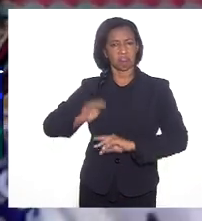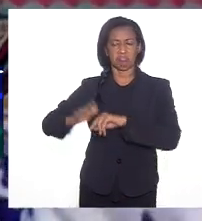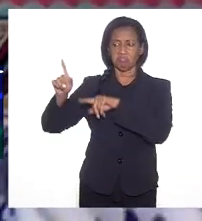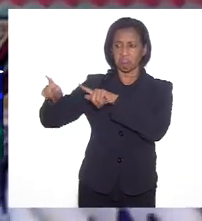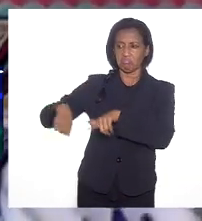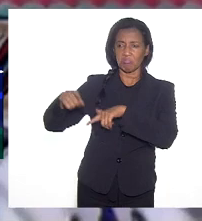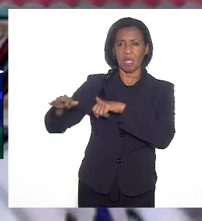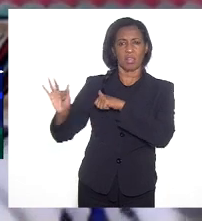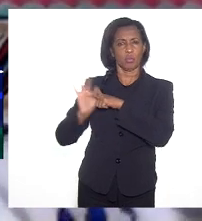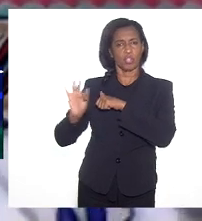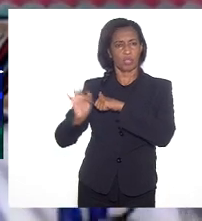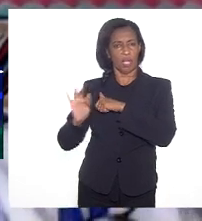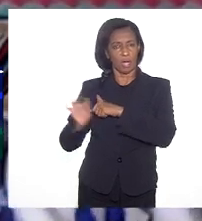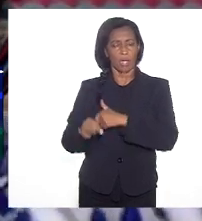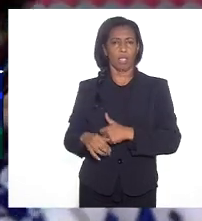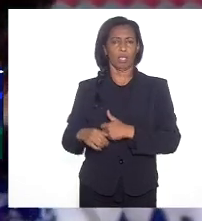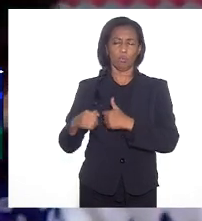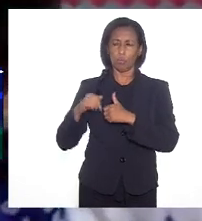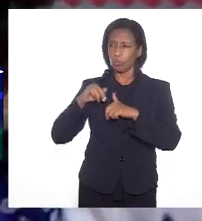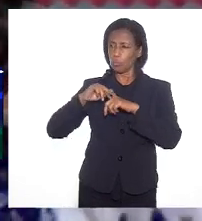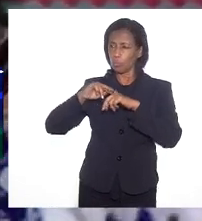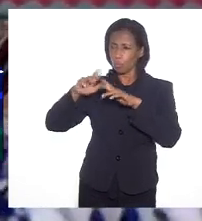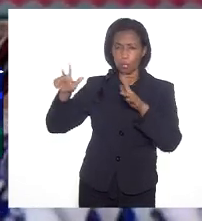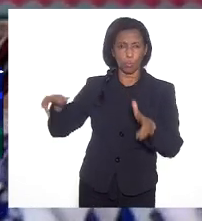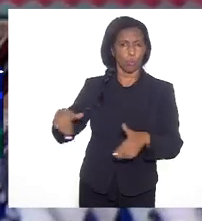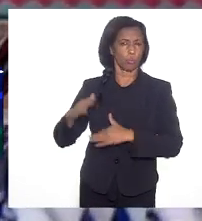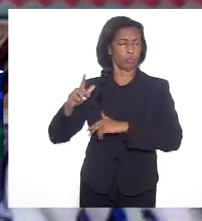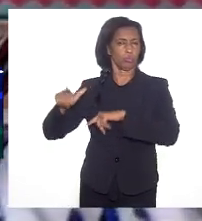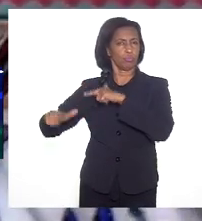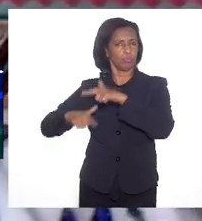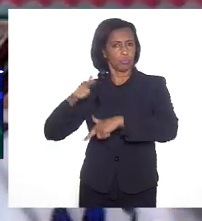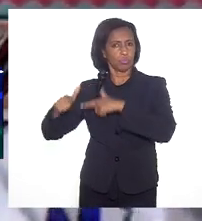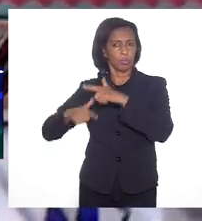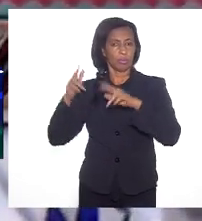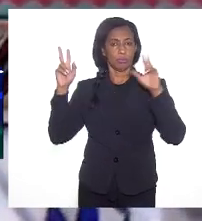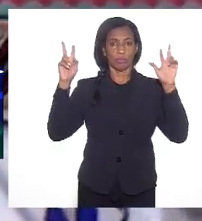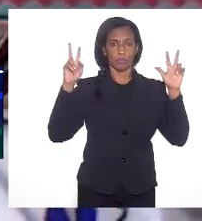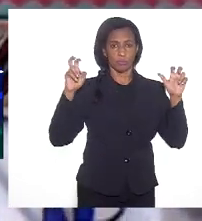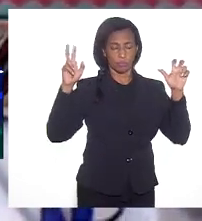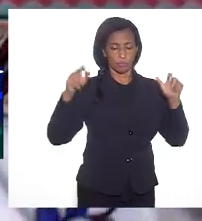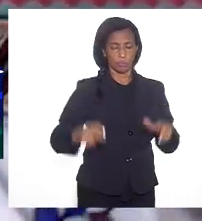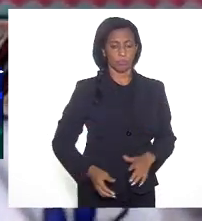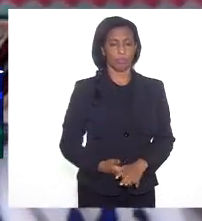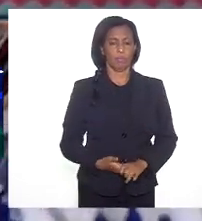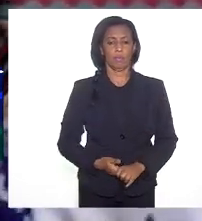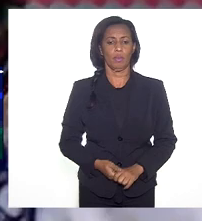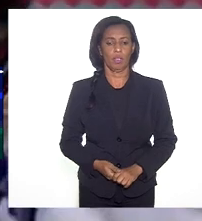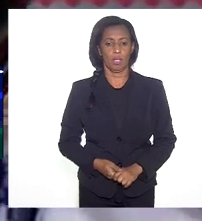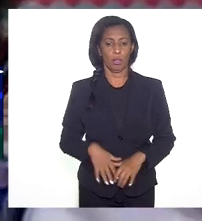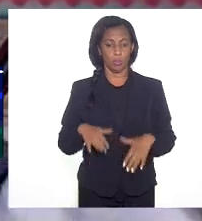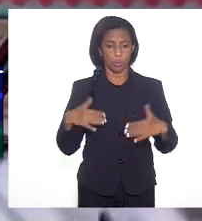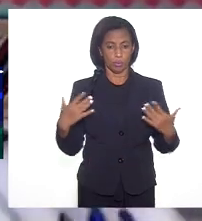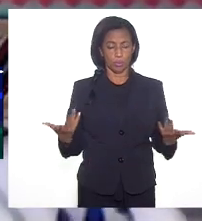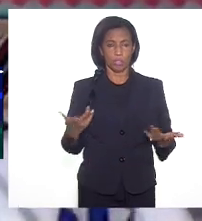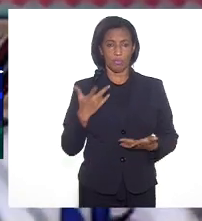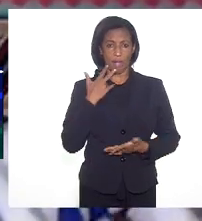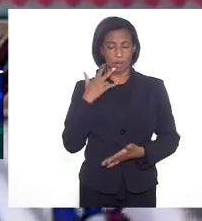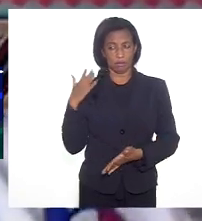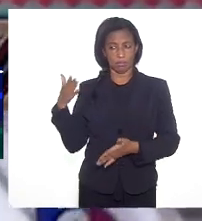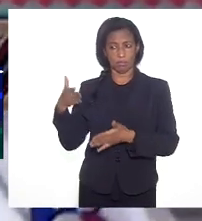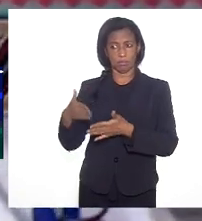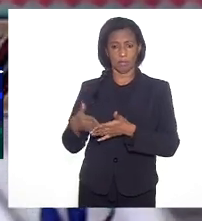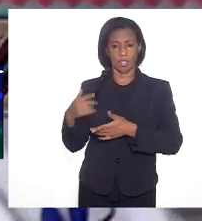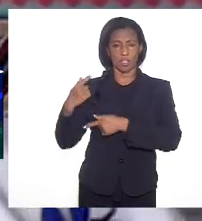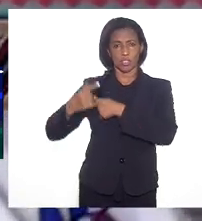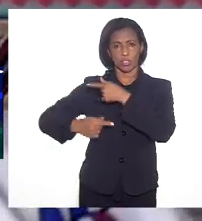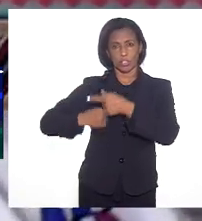dos técnicos e técnicas em torno desse tema então no que diz respeito especificamente à